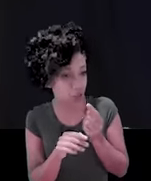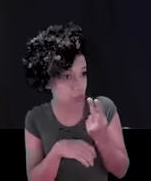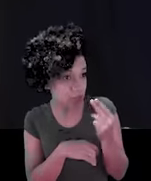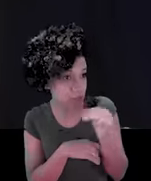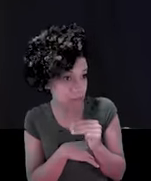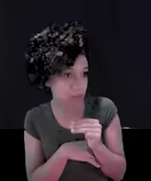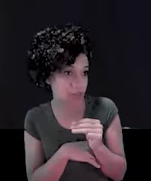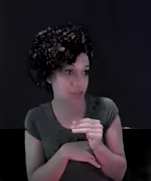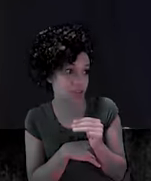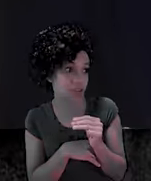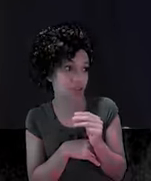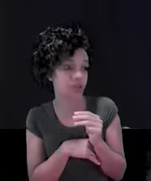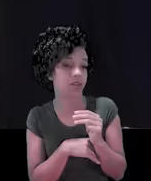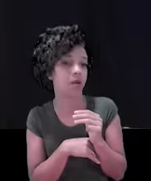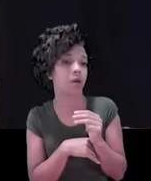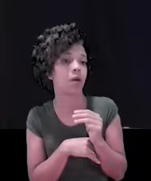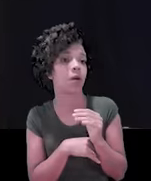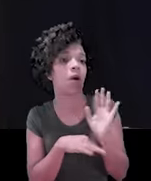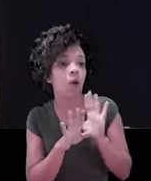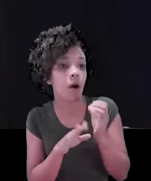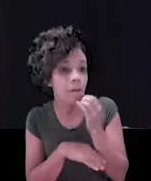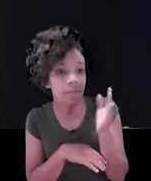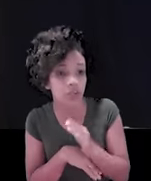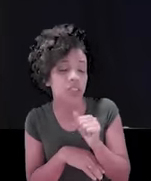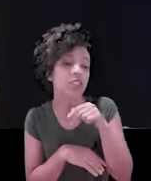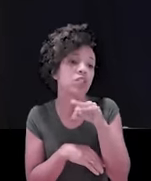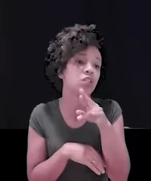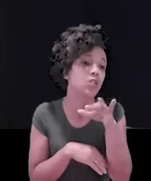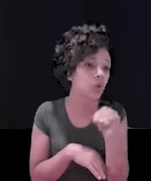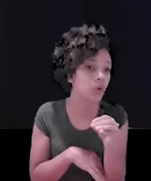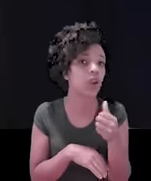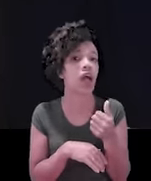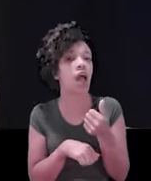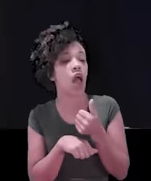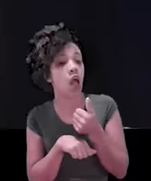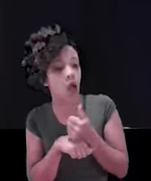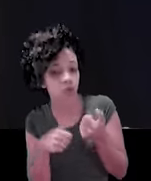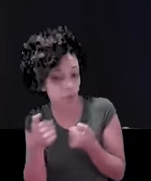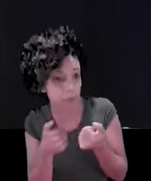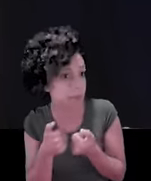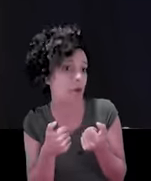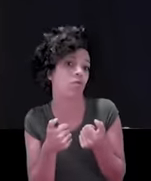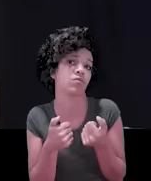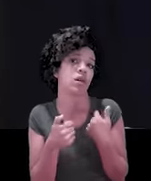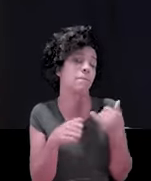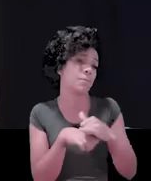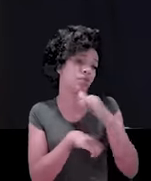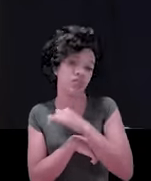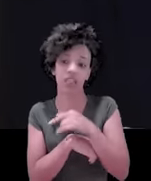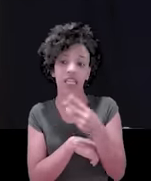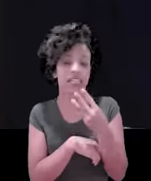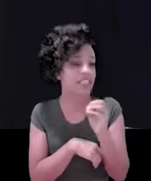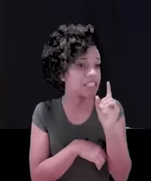em esses dois metros dele aí eu falei assim vou botar juramento um hein I got to Cairo foi do caso ainda é